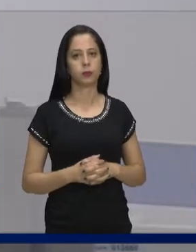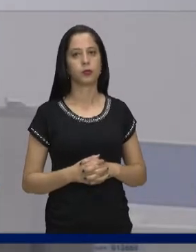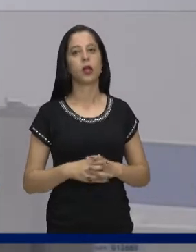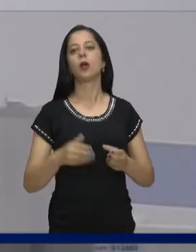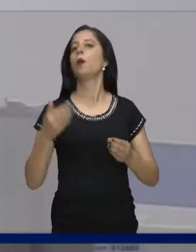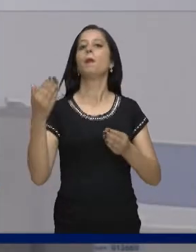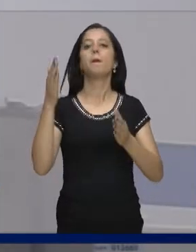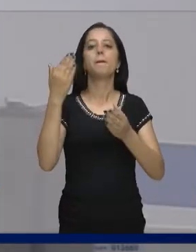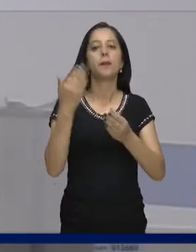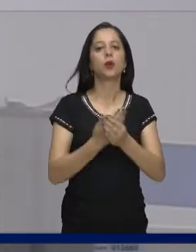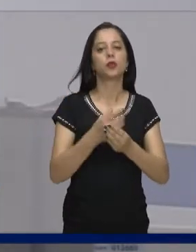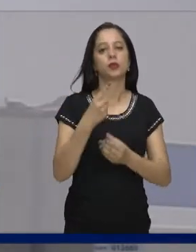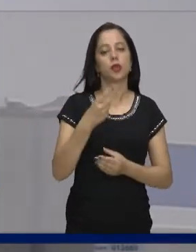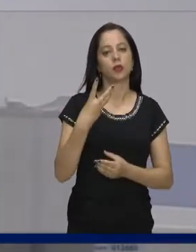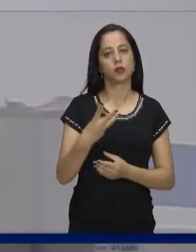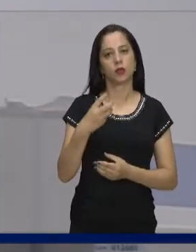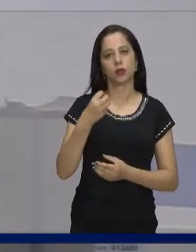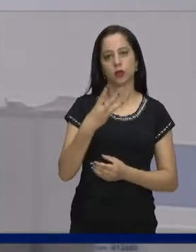Processo número